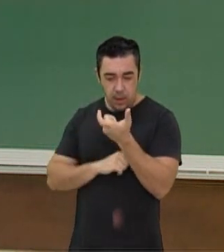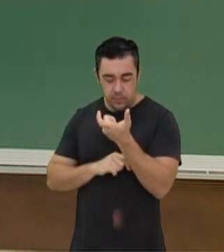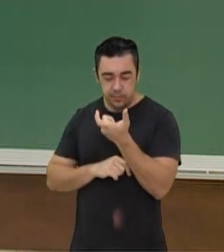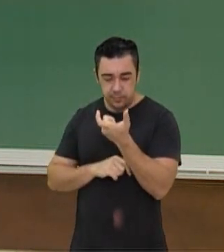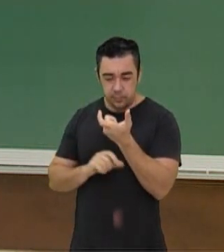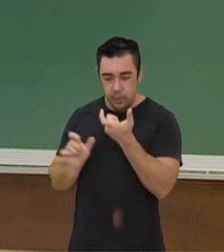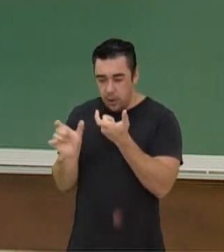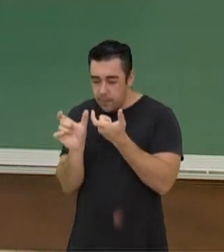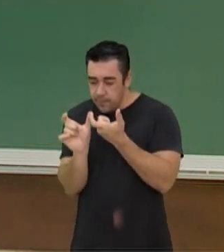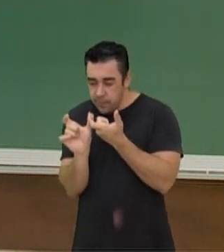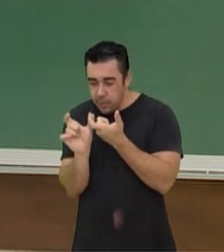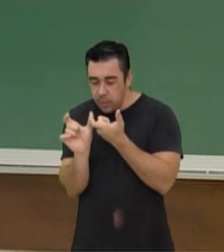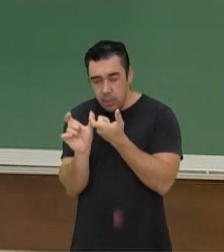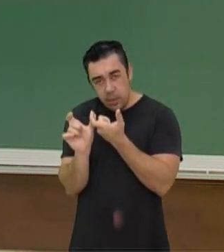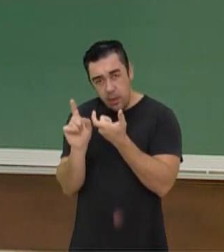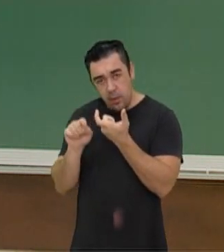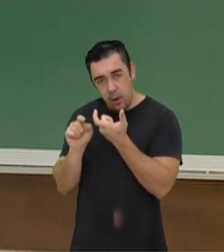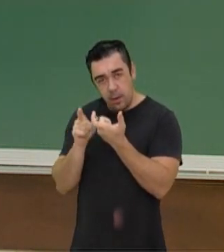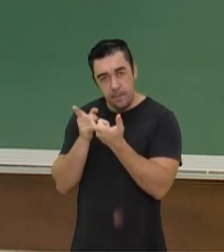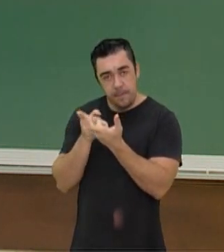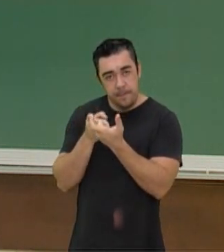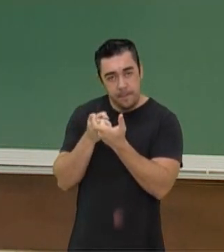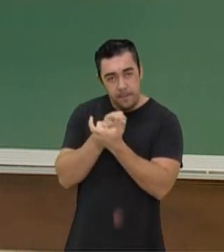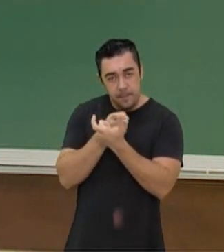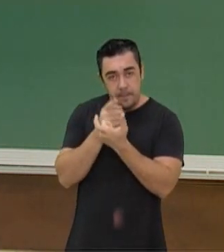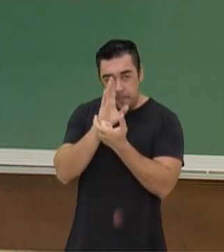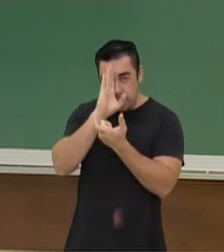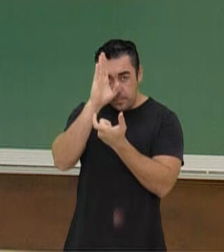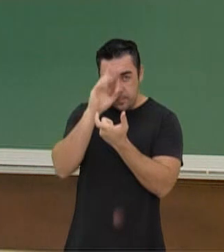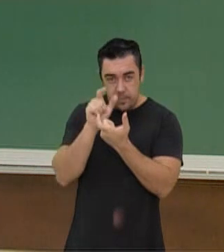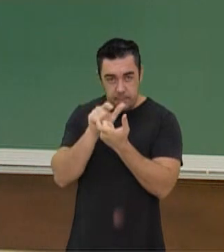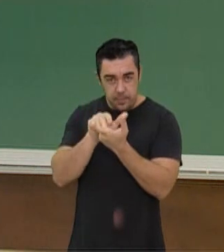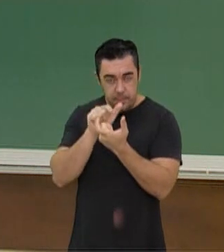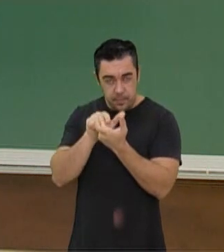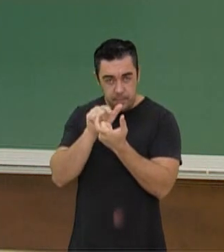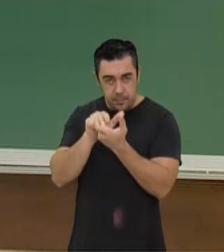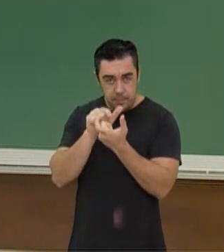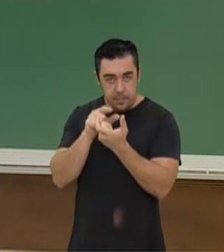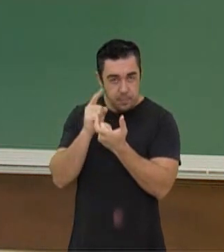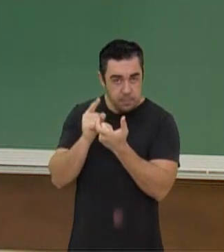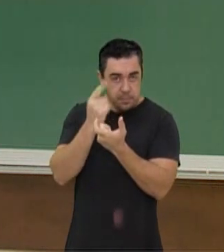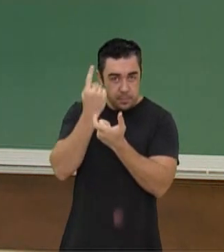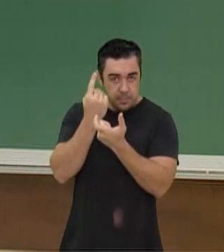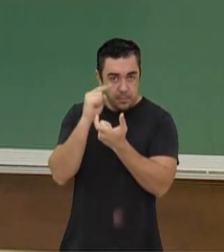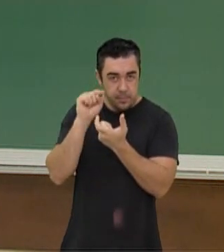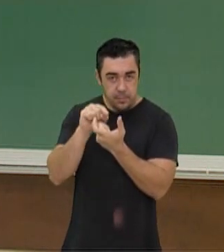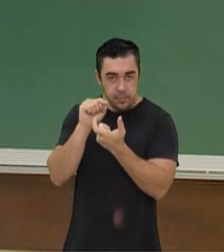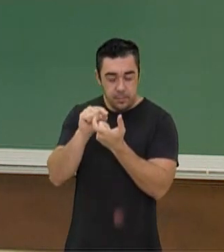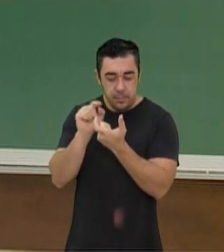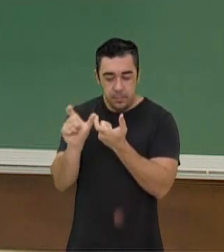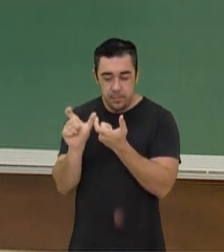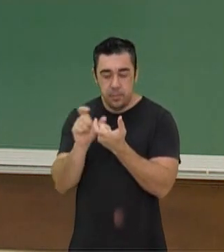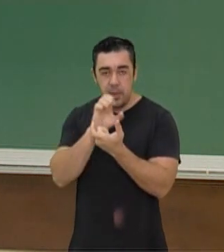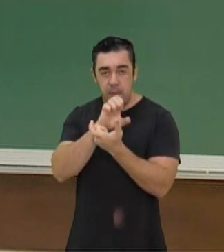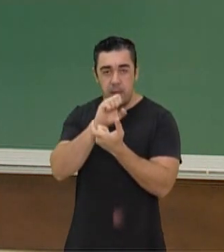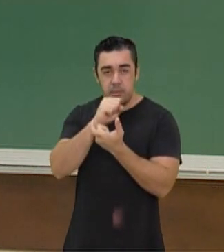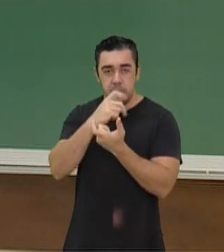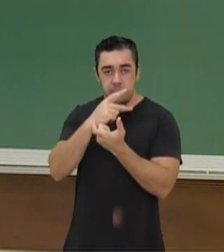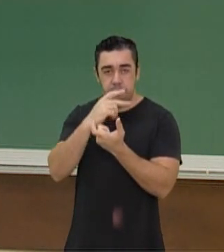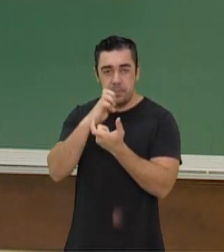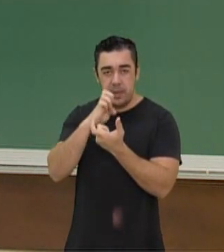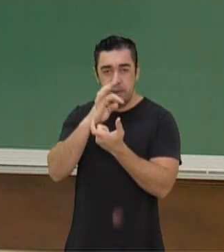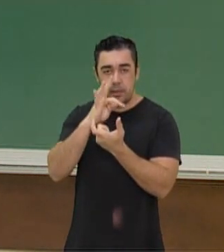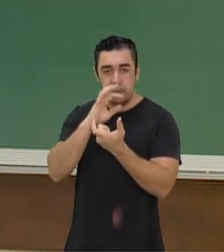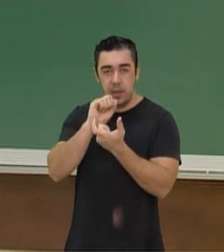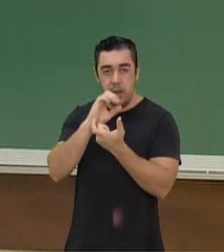de radical ali da palavra primitiva. Temos a primitiva, que é a palavra primeira, espetáculo. Ok?